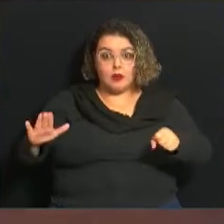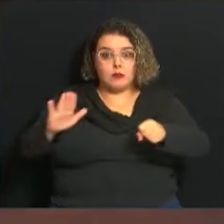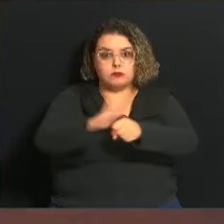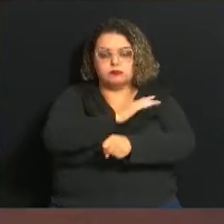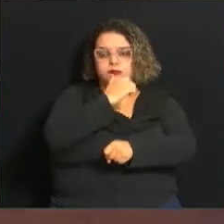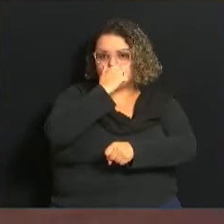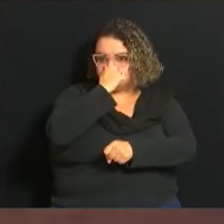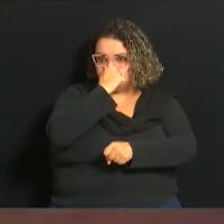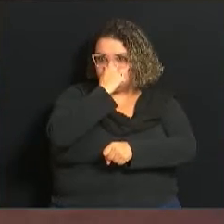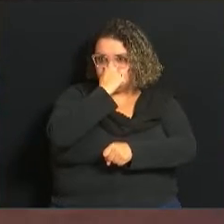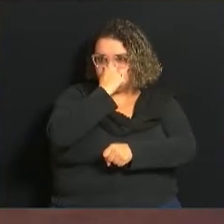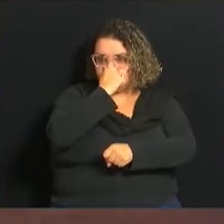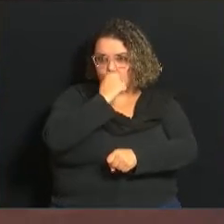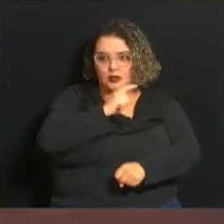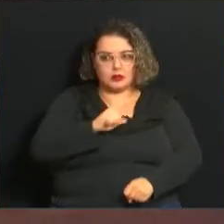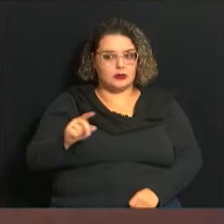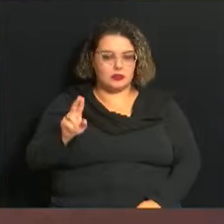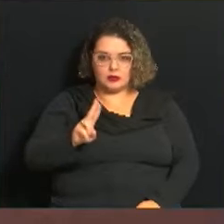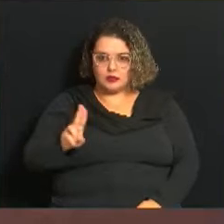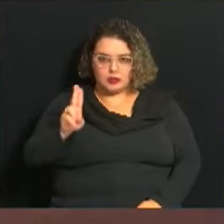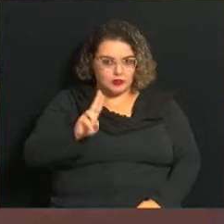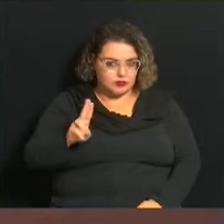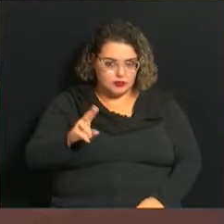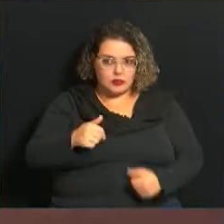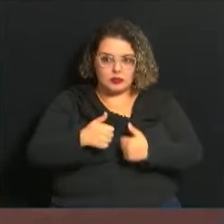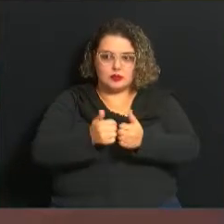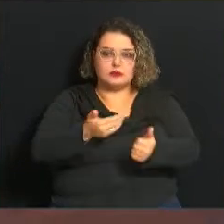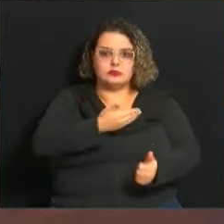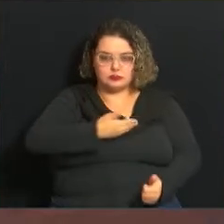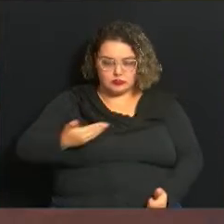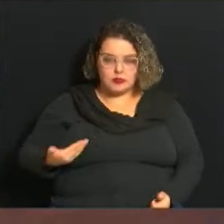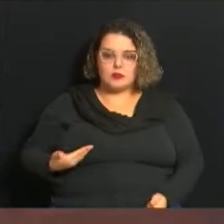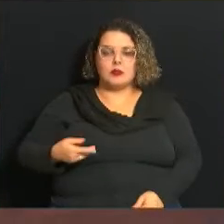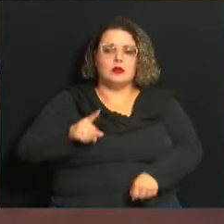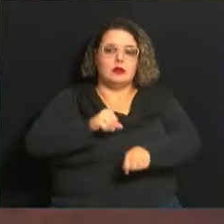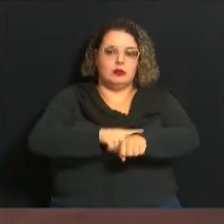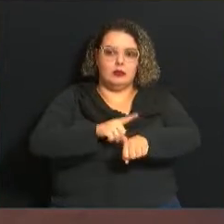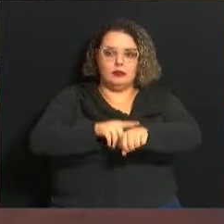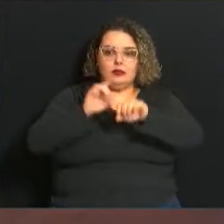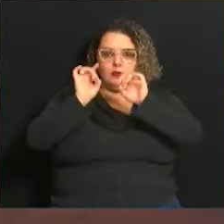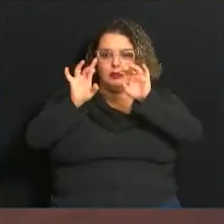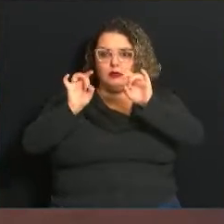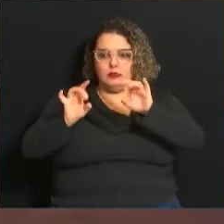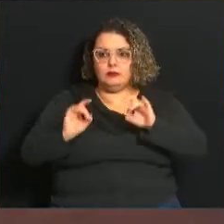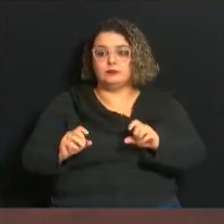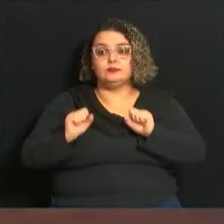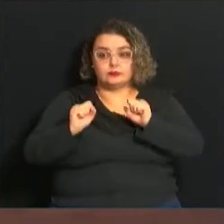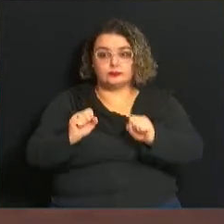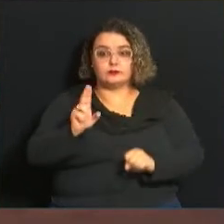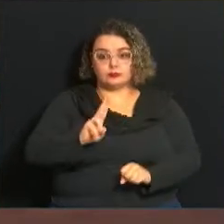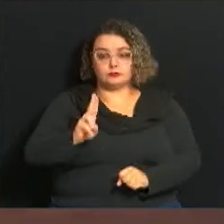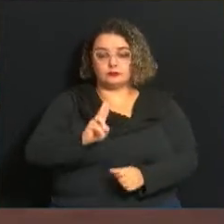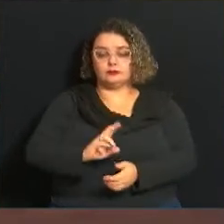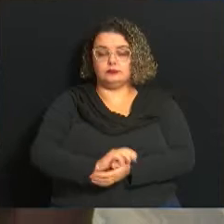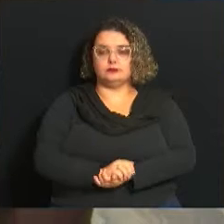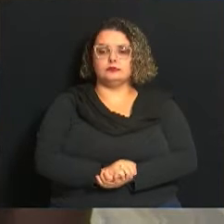utilizar do transporte, mas num horário especial para que eles possam, assim, fazer uso.